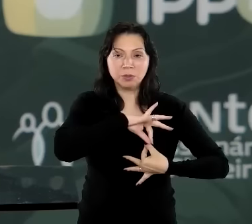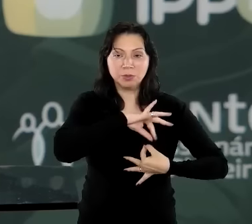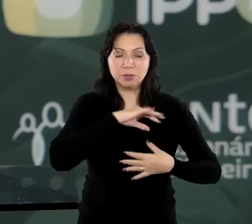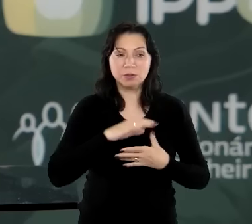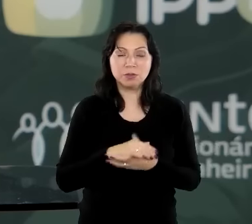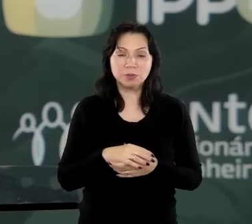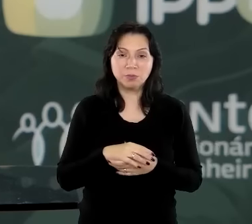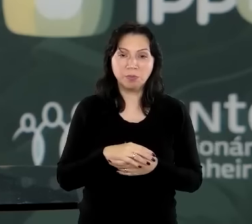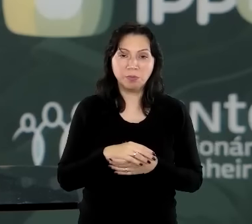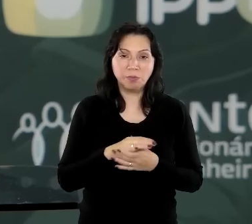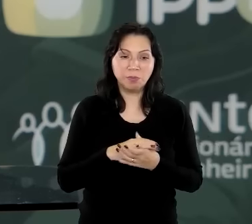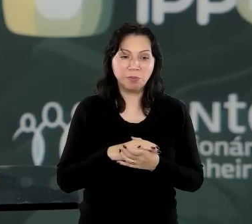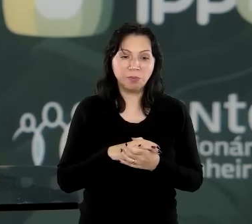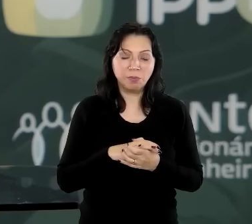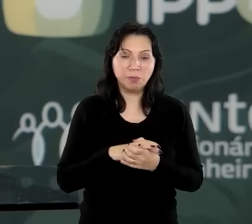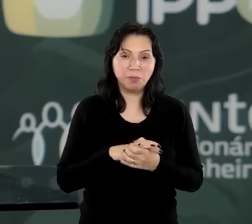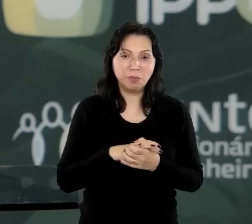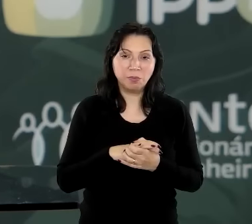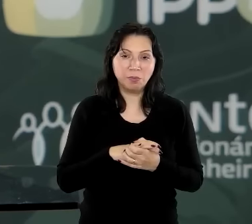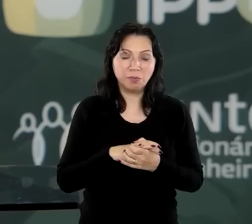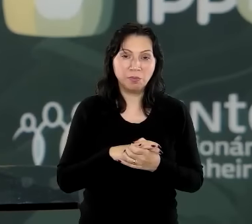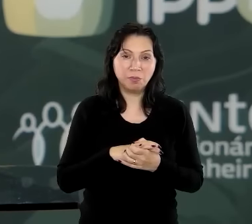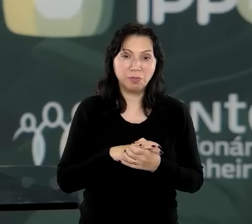Deixa eu dizer mais uma coisinha aqui importante.